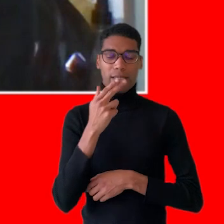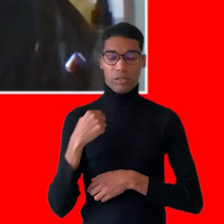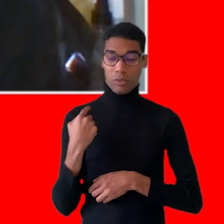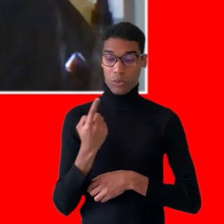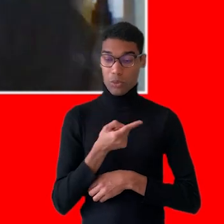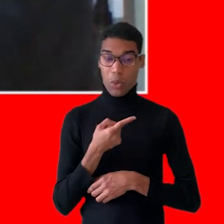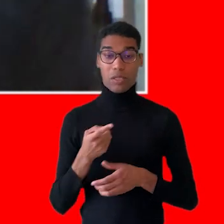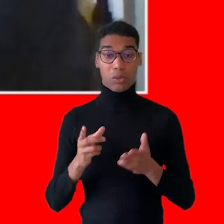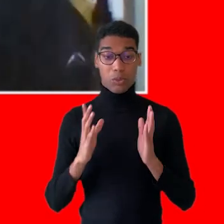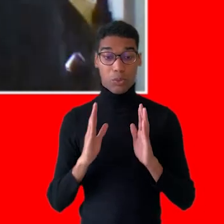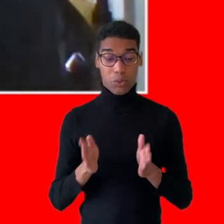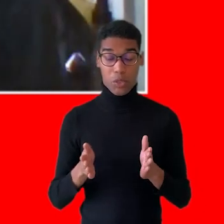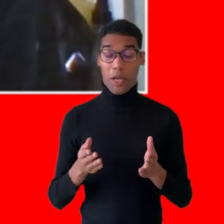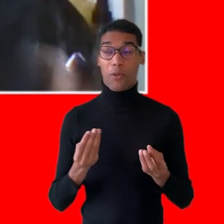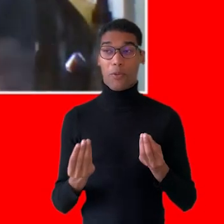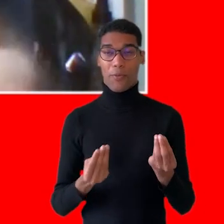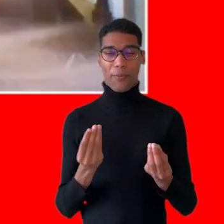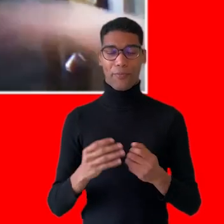a tampa